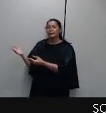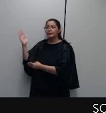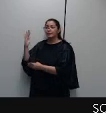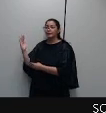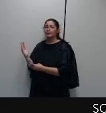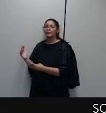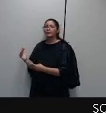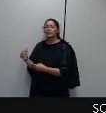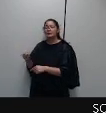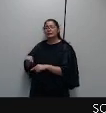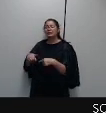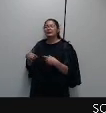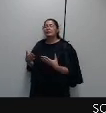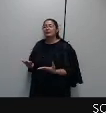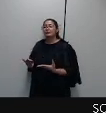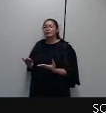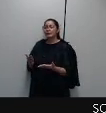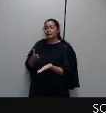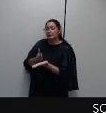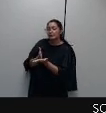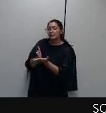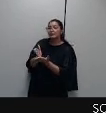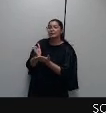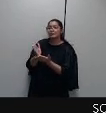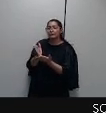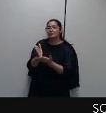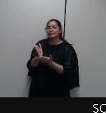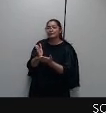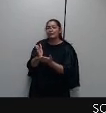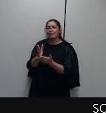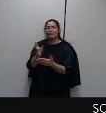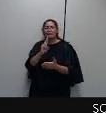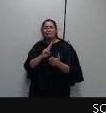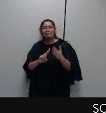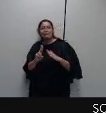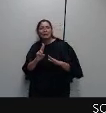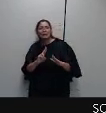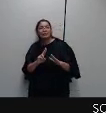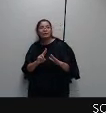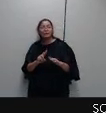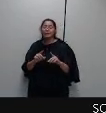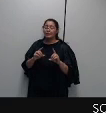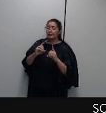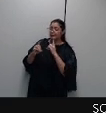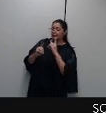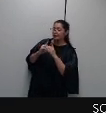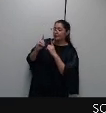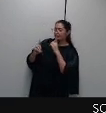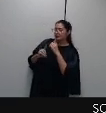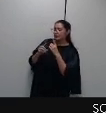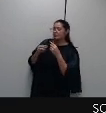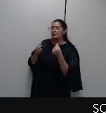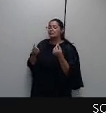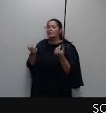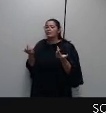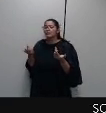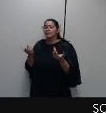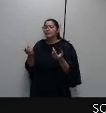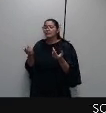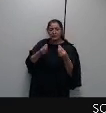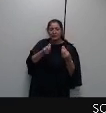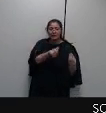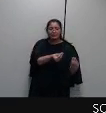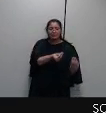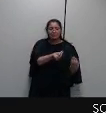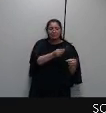no início havia uma discussão se esses valores seriam repassados também para os estados